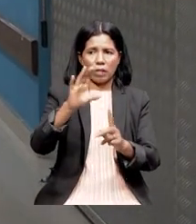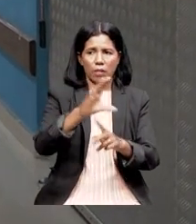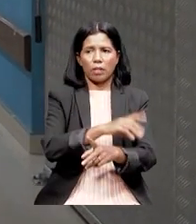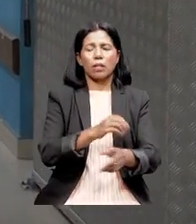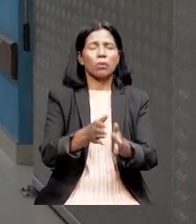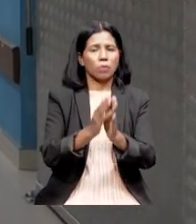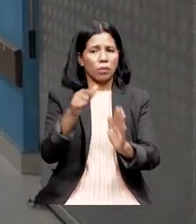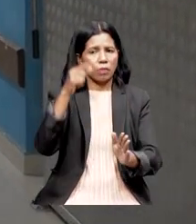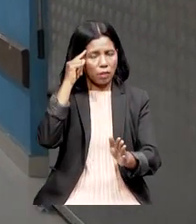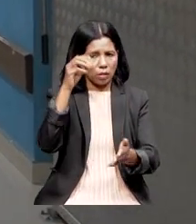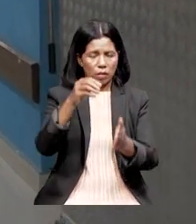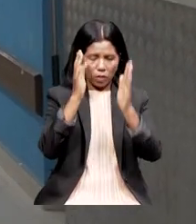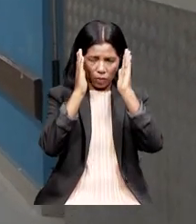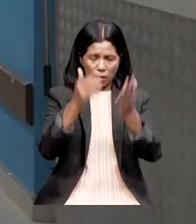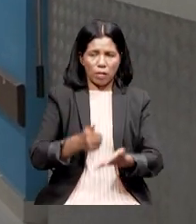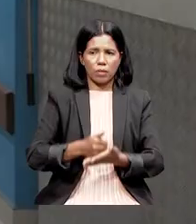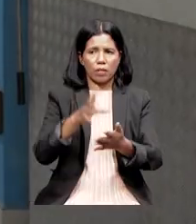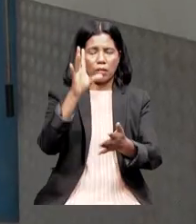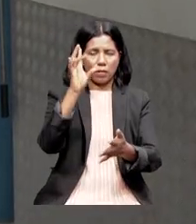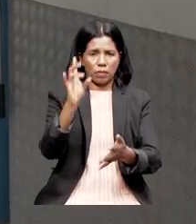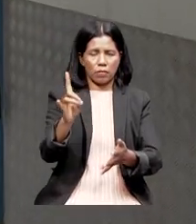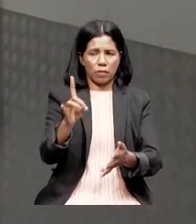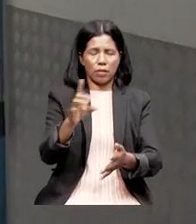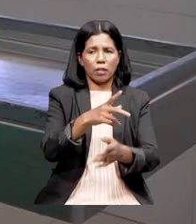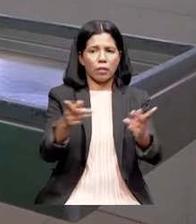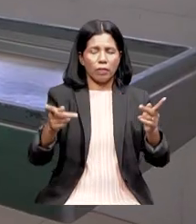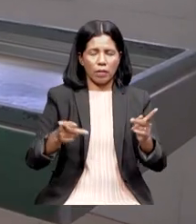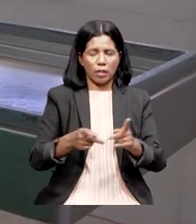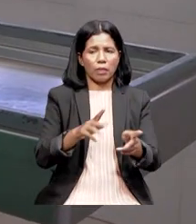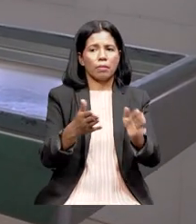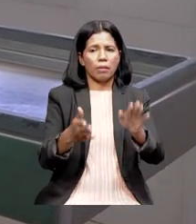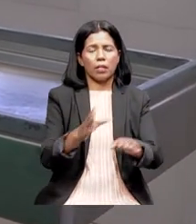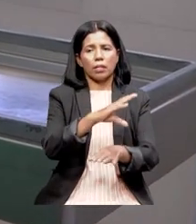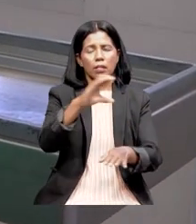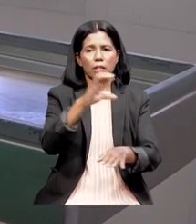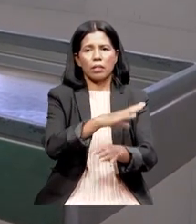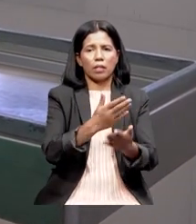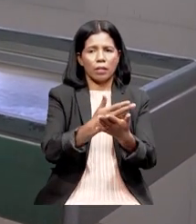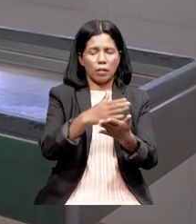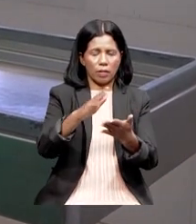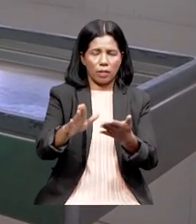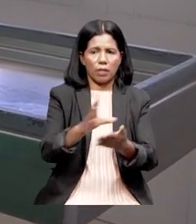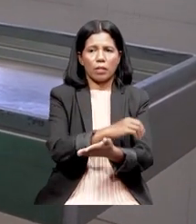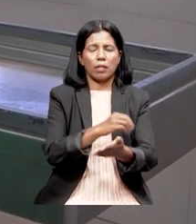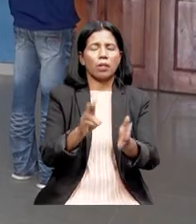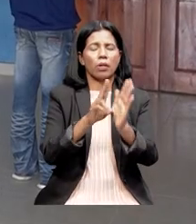com o governo, a total assistente na invalo e a sala mortuário nian, também a SIF tolo, o rifaje, bacada